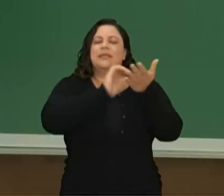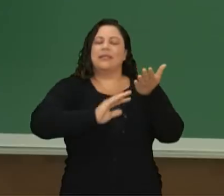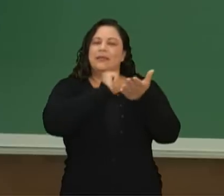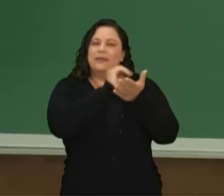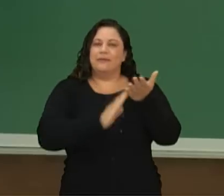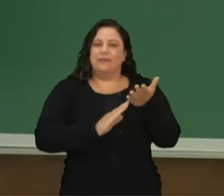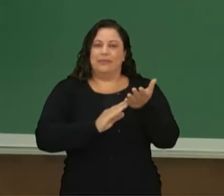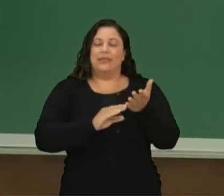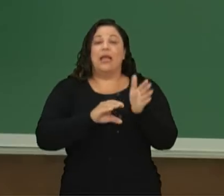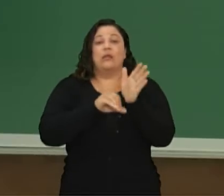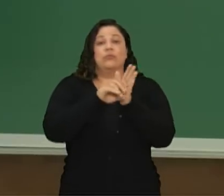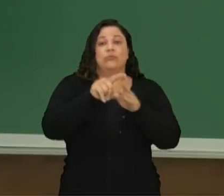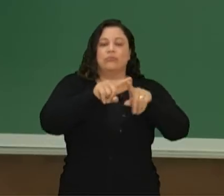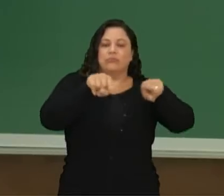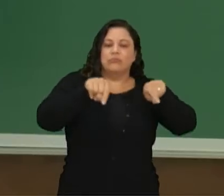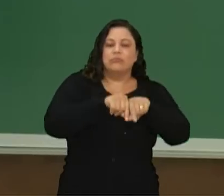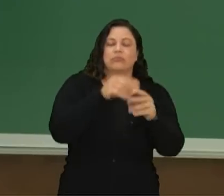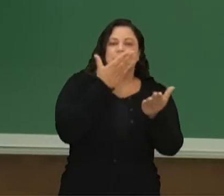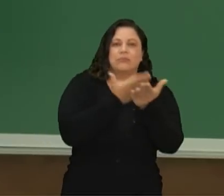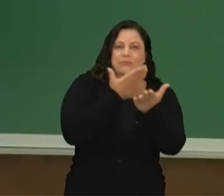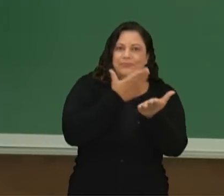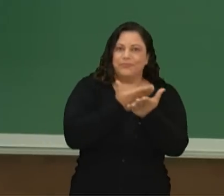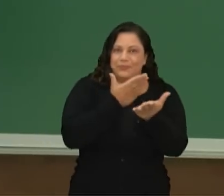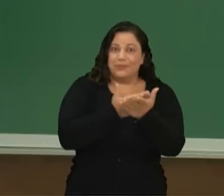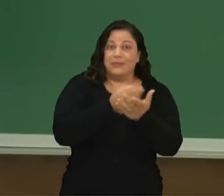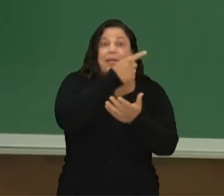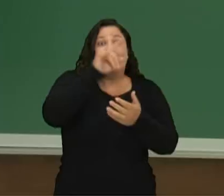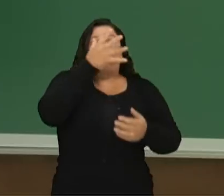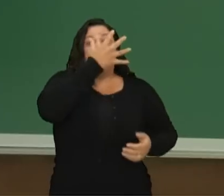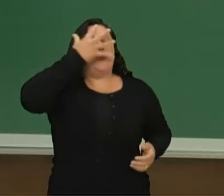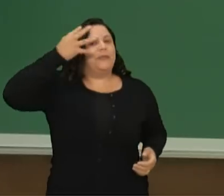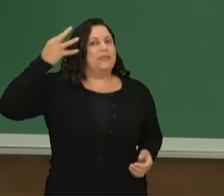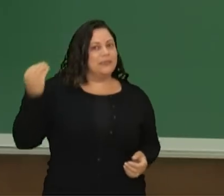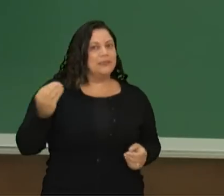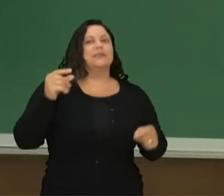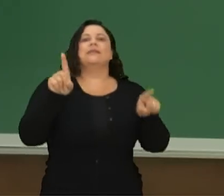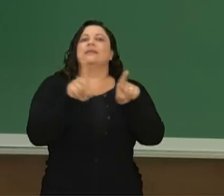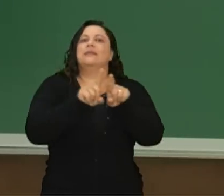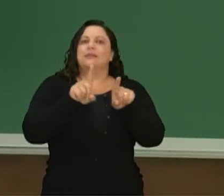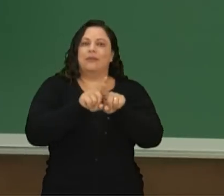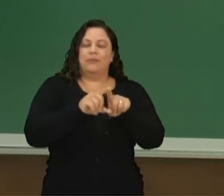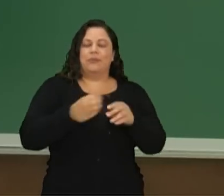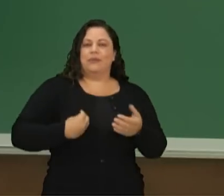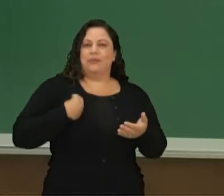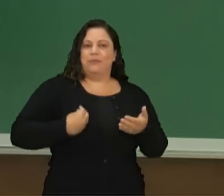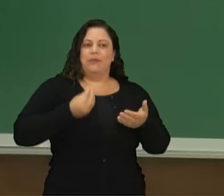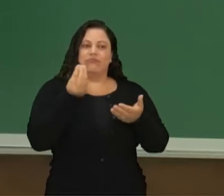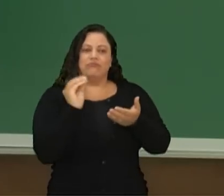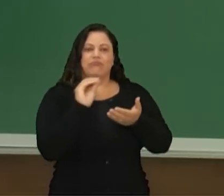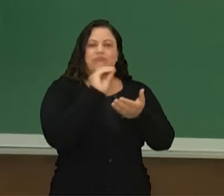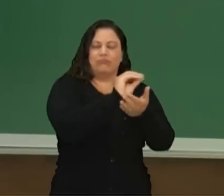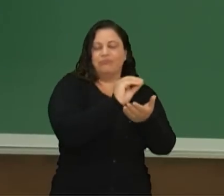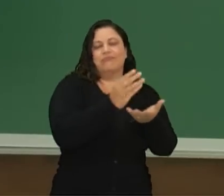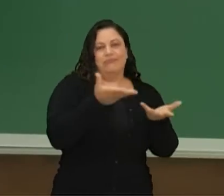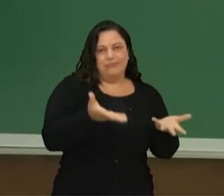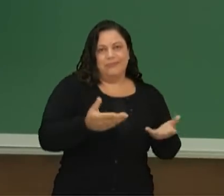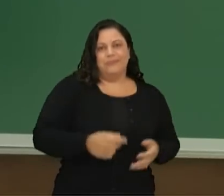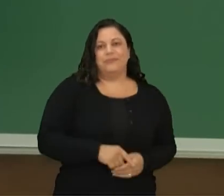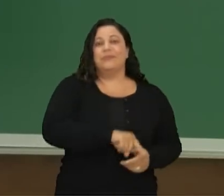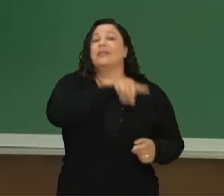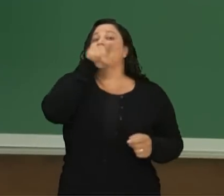pelo Classroom, não esqueça de fazer as suas atividades, porque ela também contabiliza a sua presença.